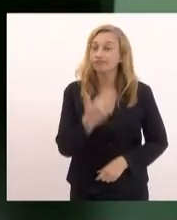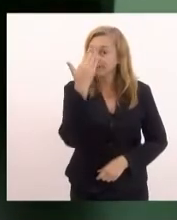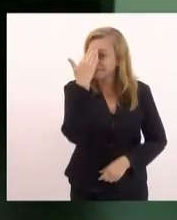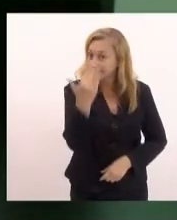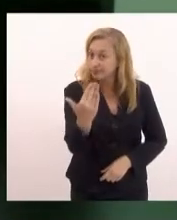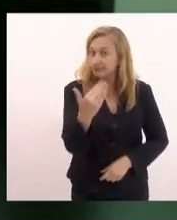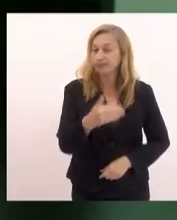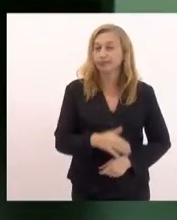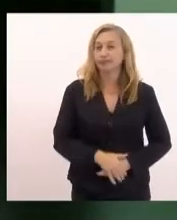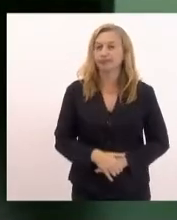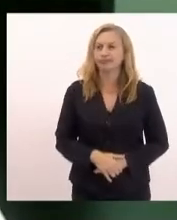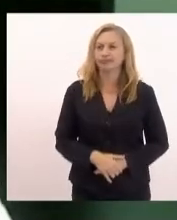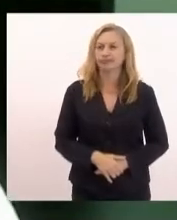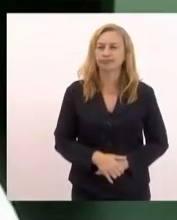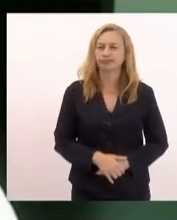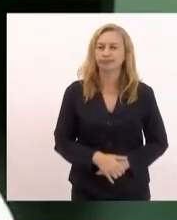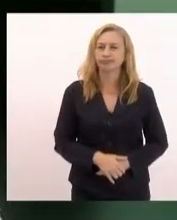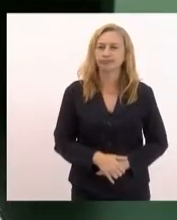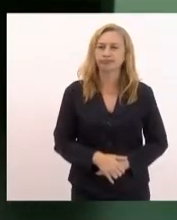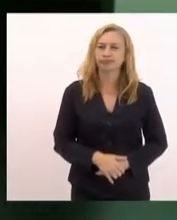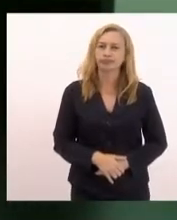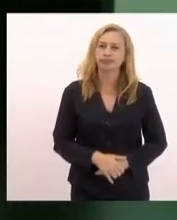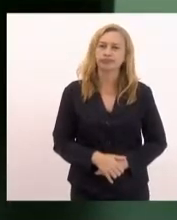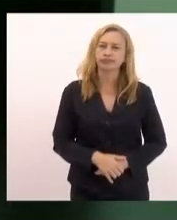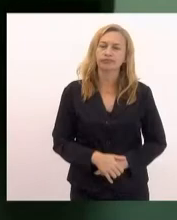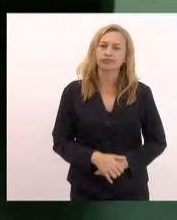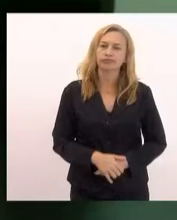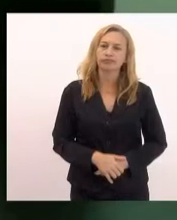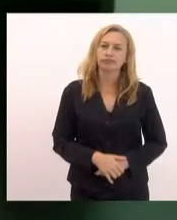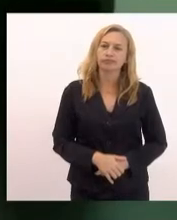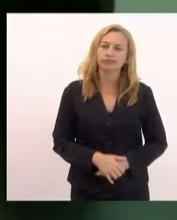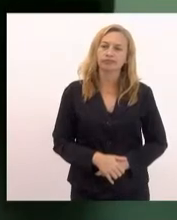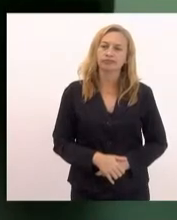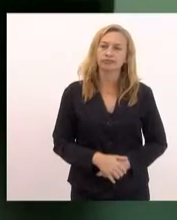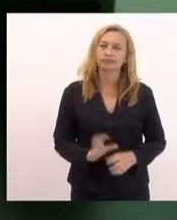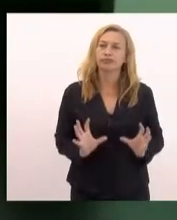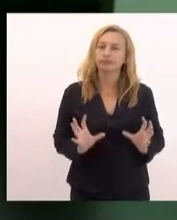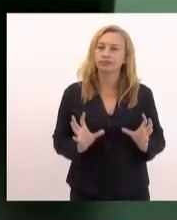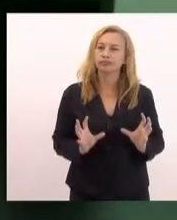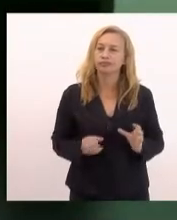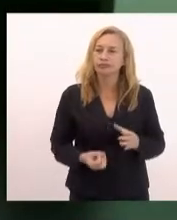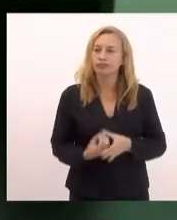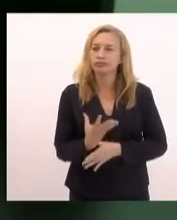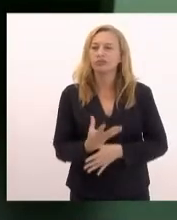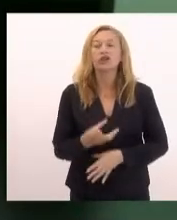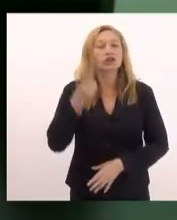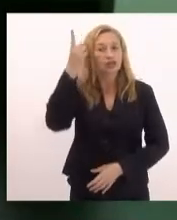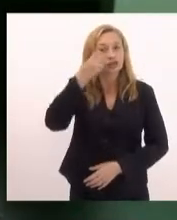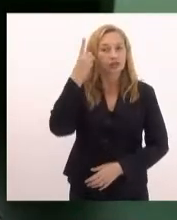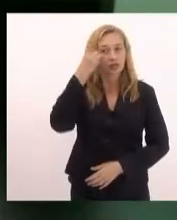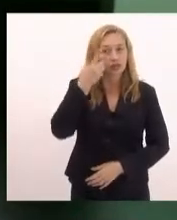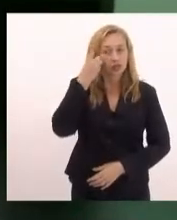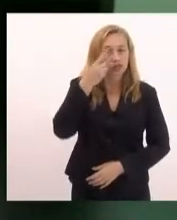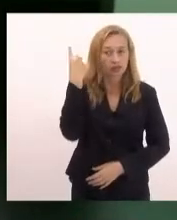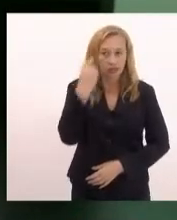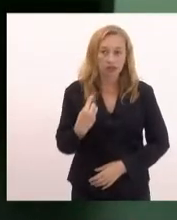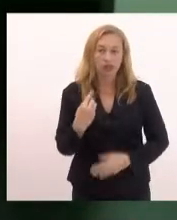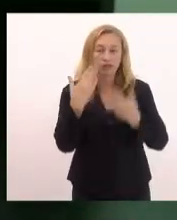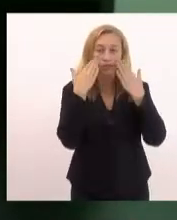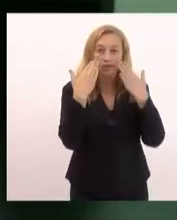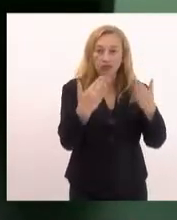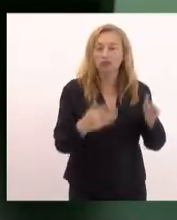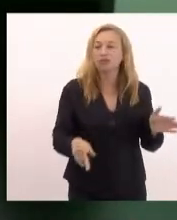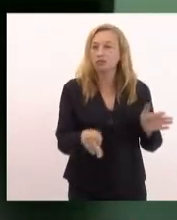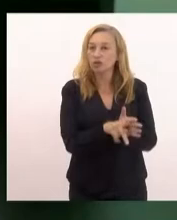agradecer a tentativa de construção, inclusive, deputada Dani Monteiro, de apresentar esse projeto.